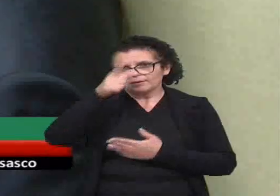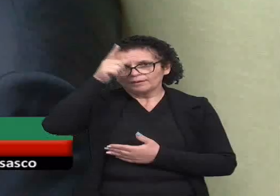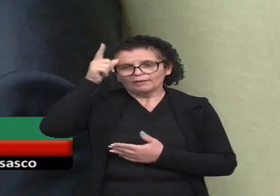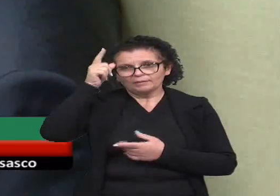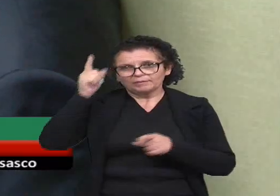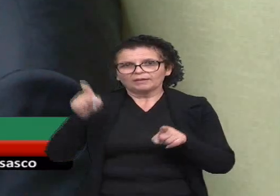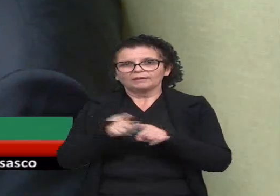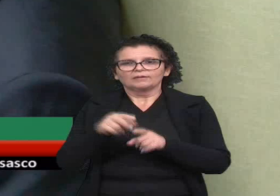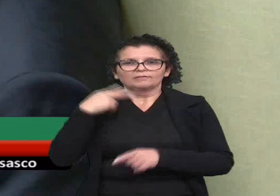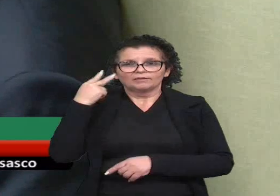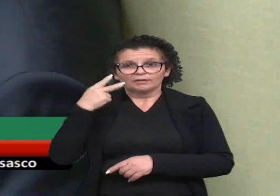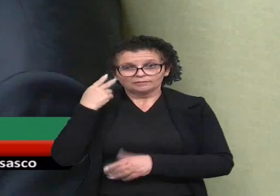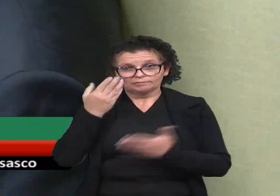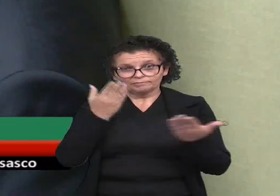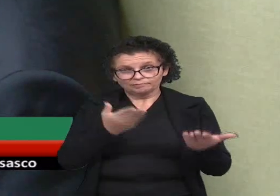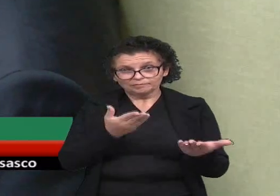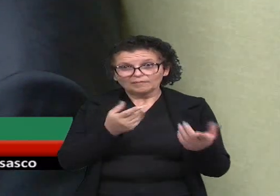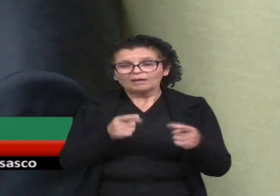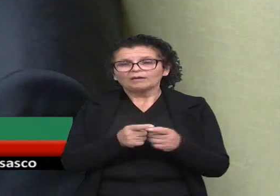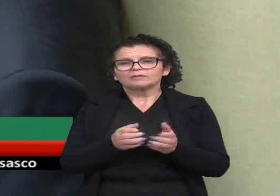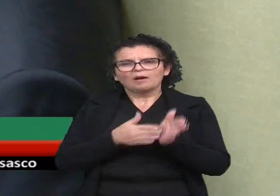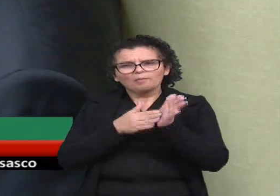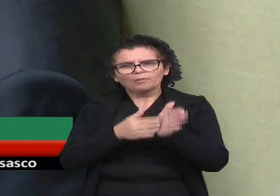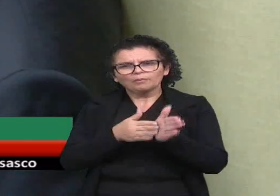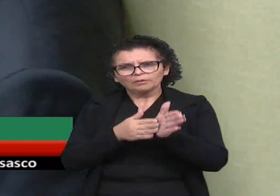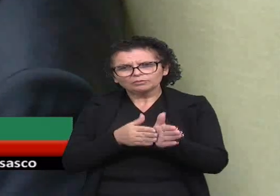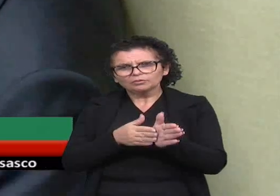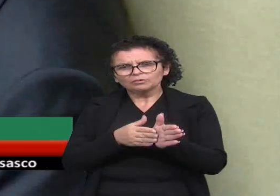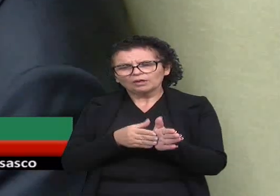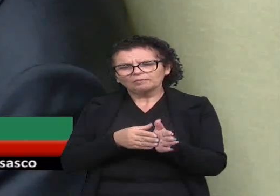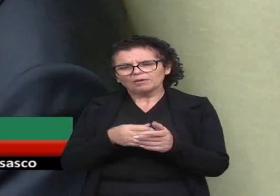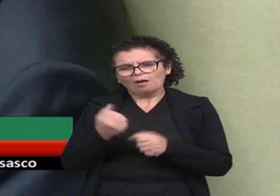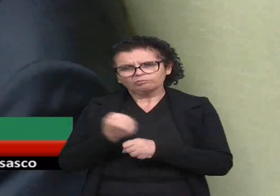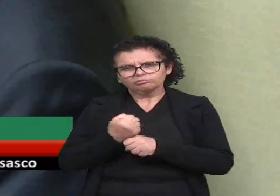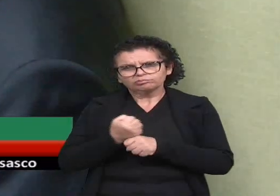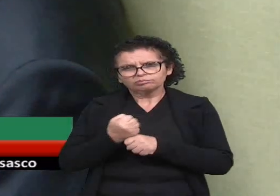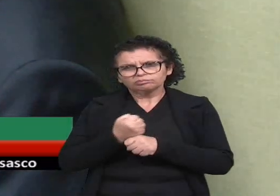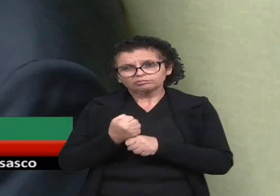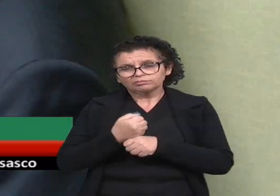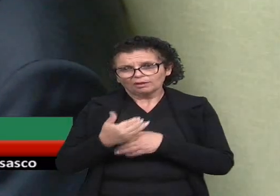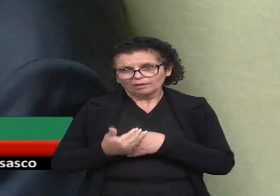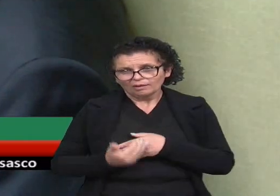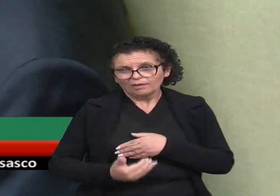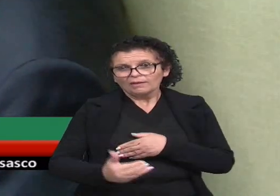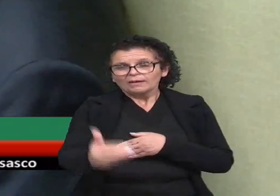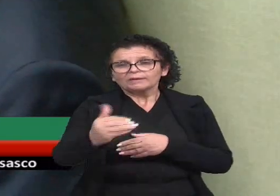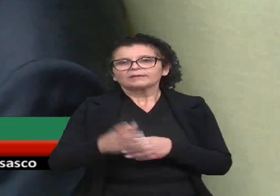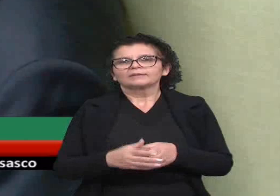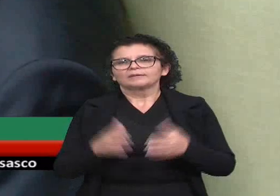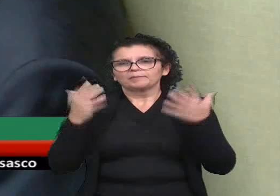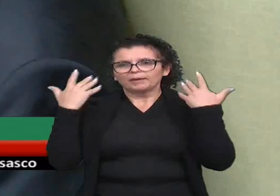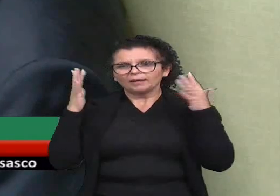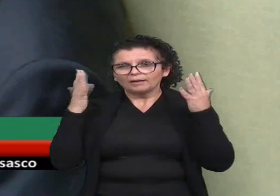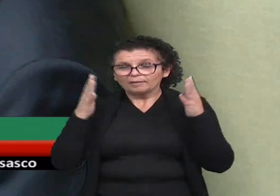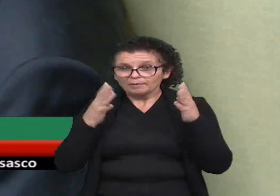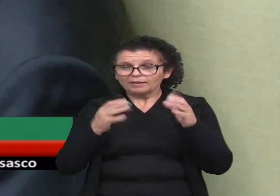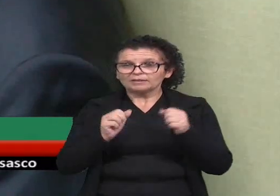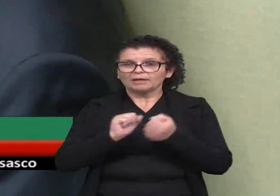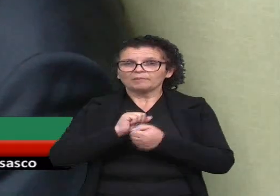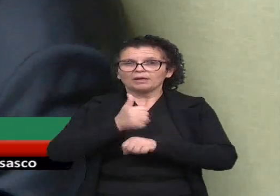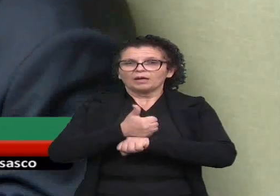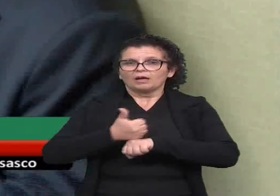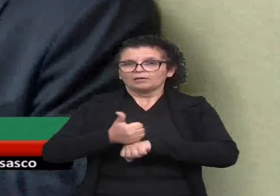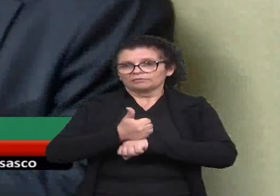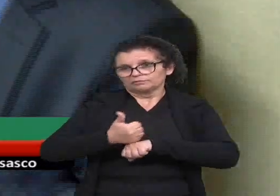Mendonça, que é o nosso vereador aqui, que acompanha esse time há muitos anos. E parabéns ao futebol amador.